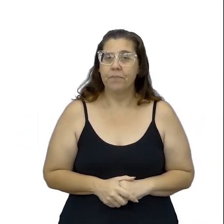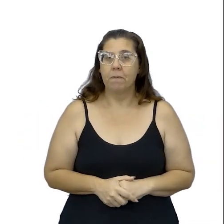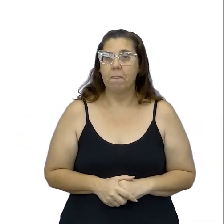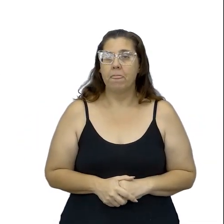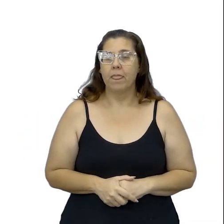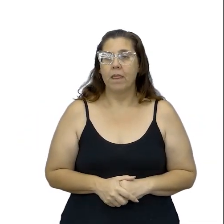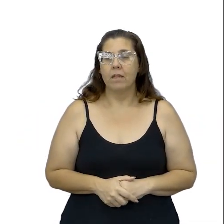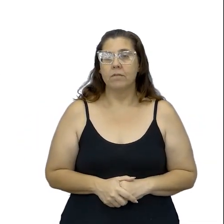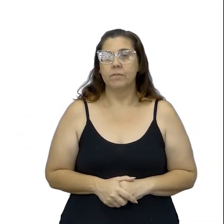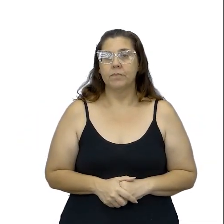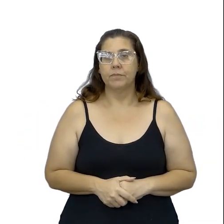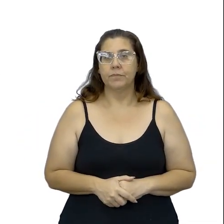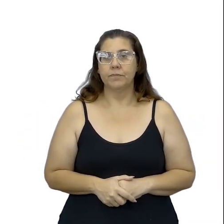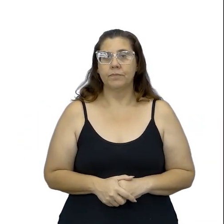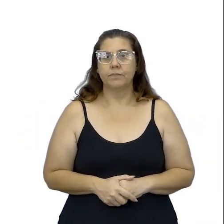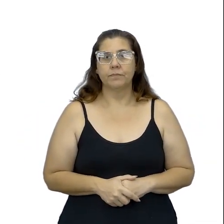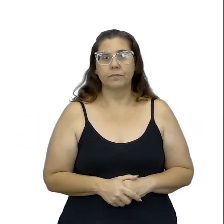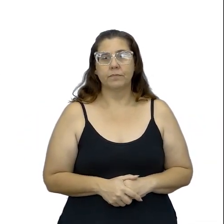e eu vou